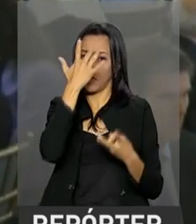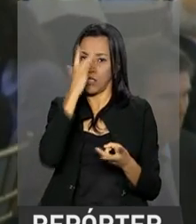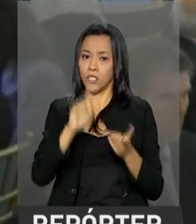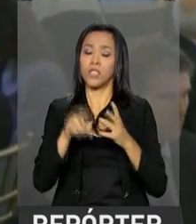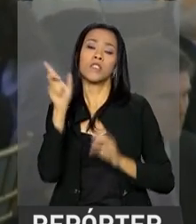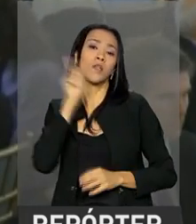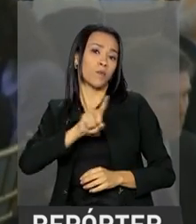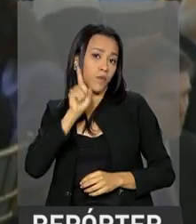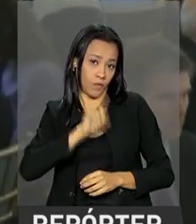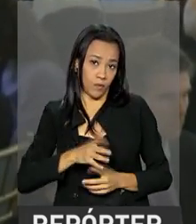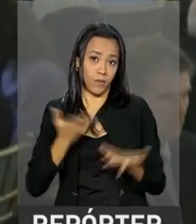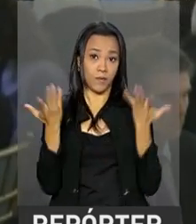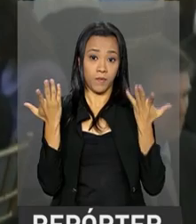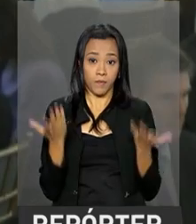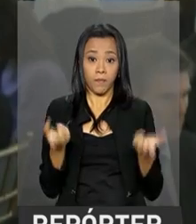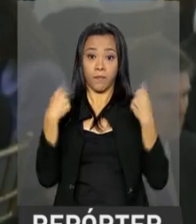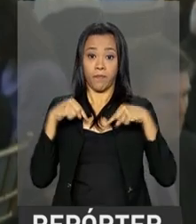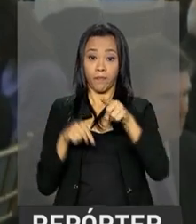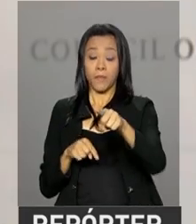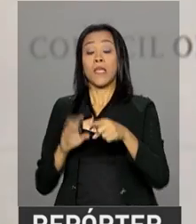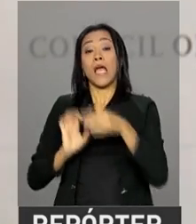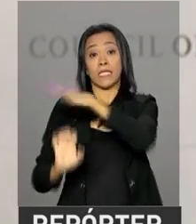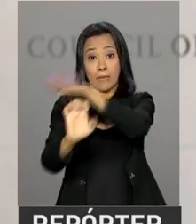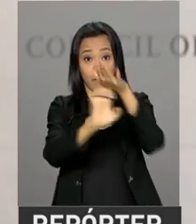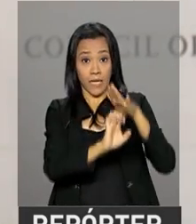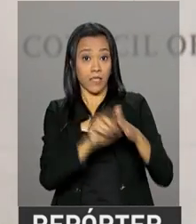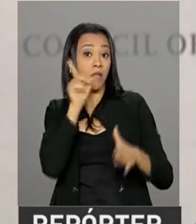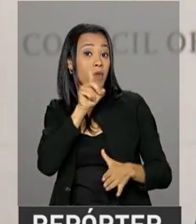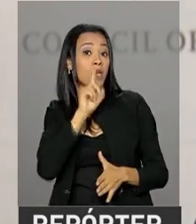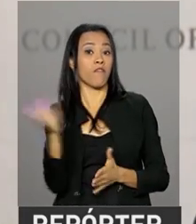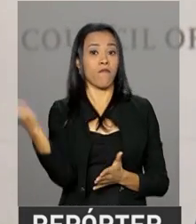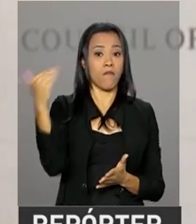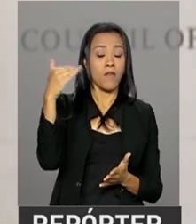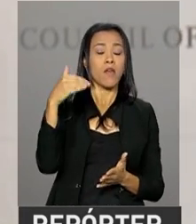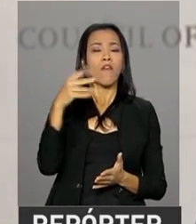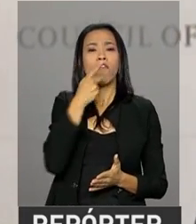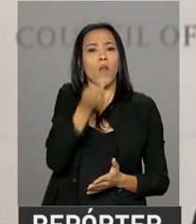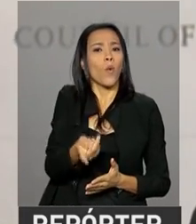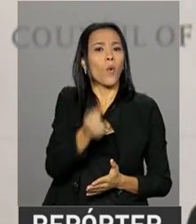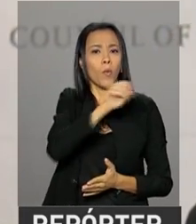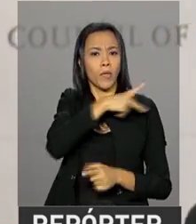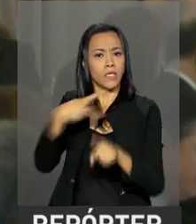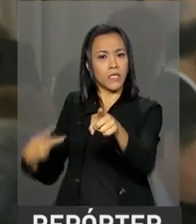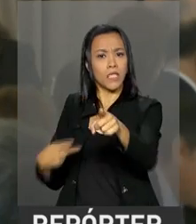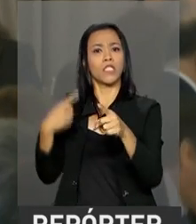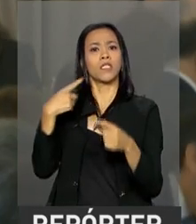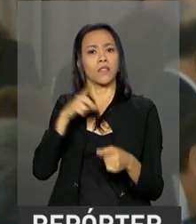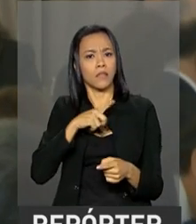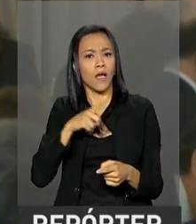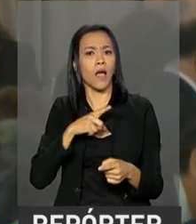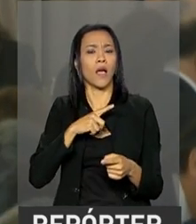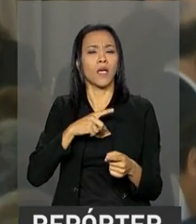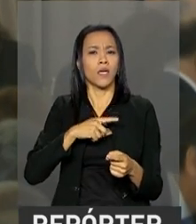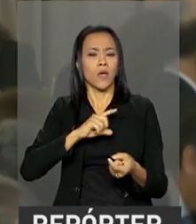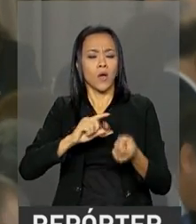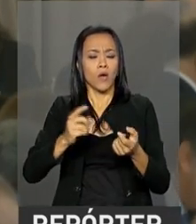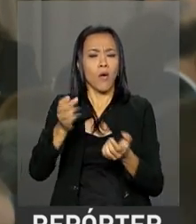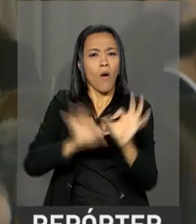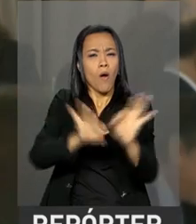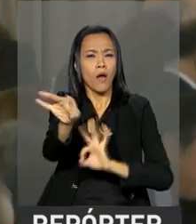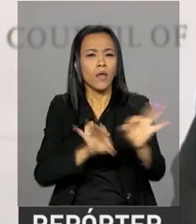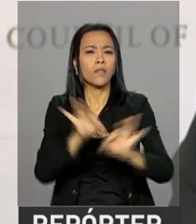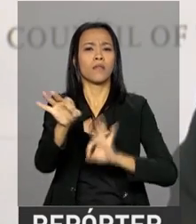estados Unidos H empresários americanos o presidente afirmou que o Governo está universalizando o mercado